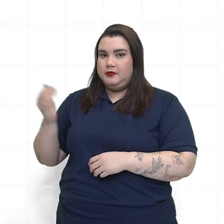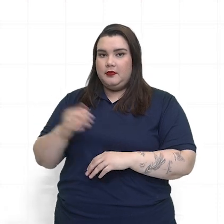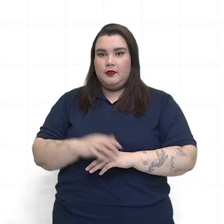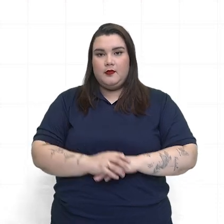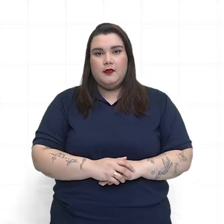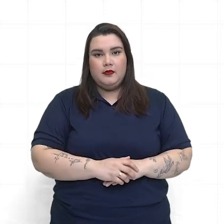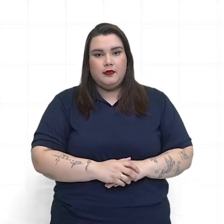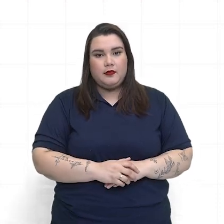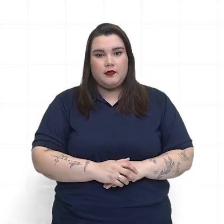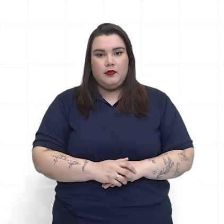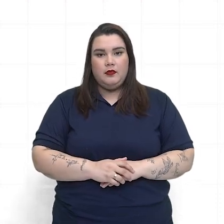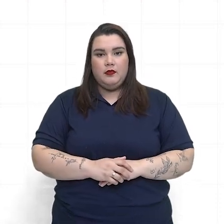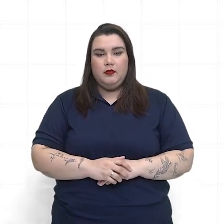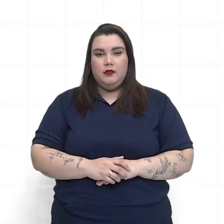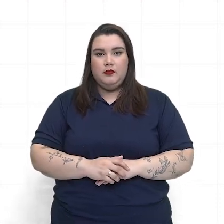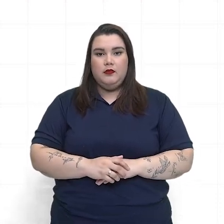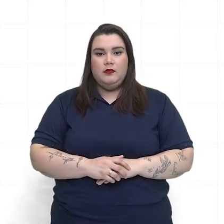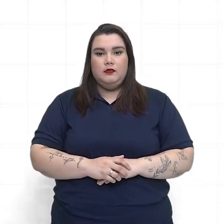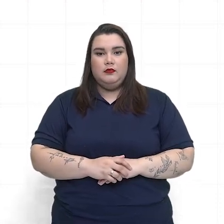170 mais